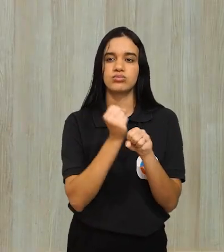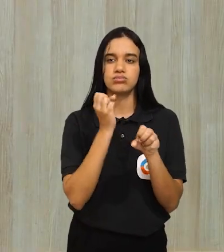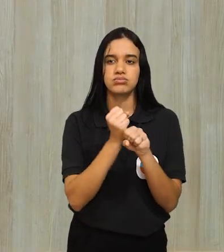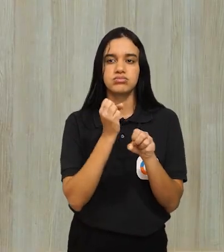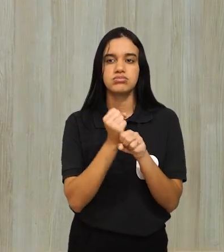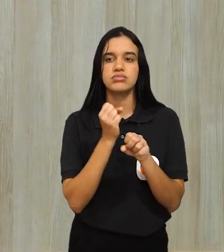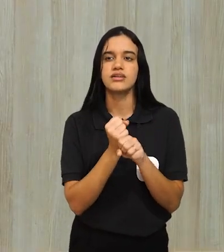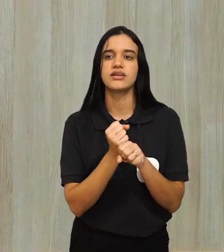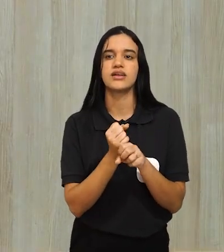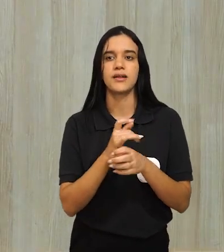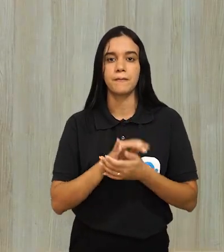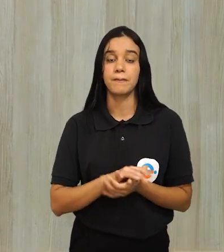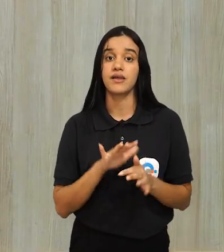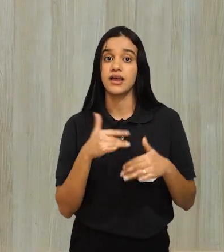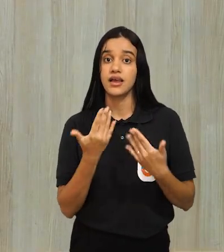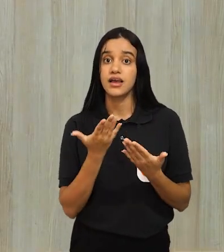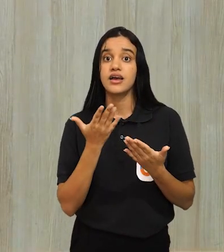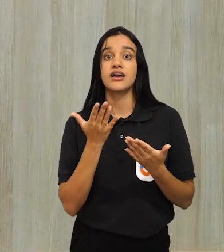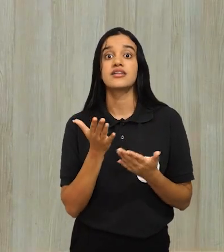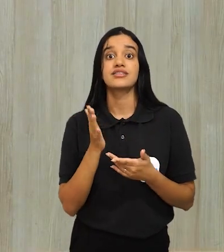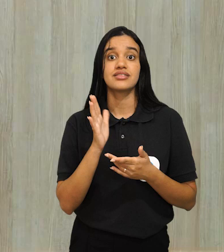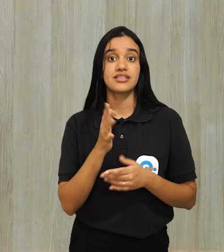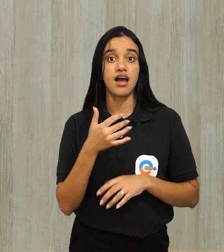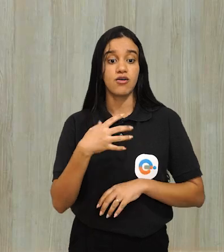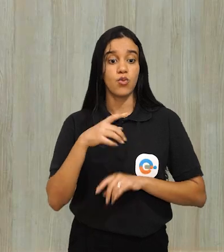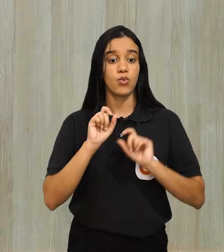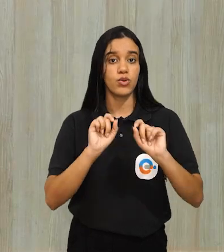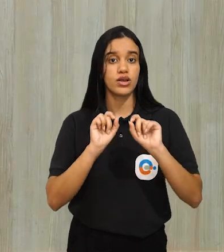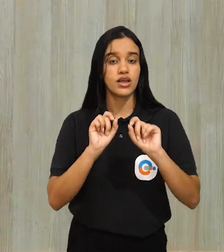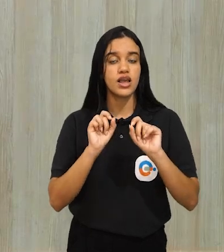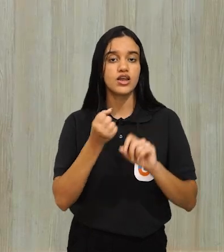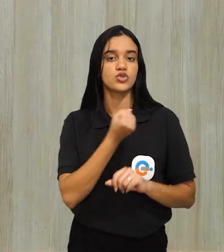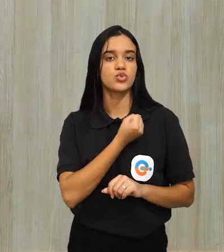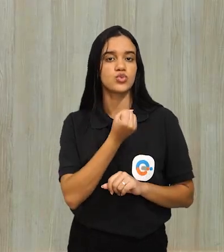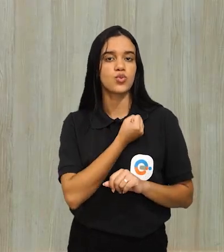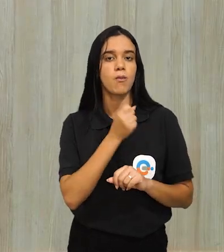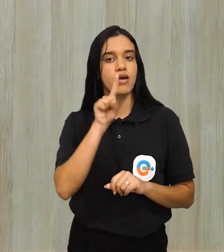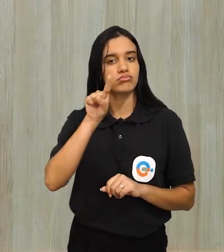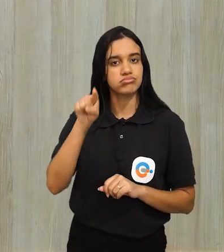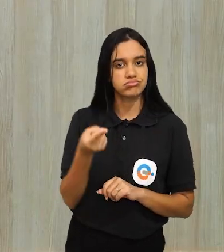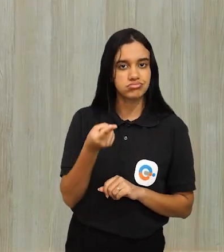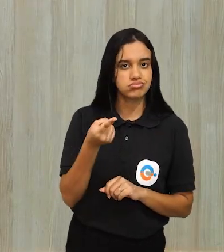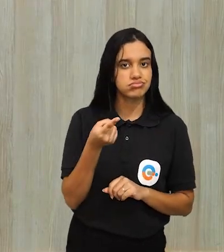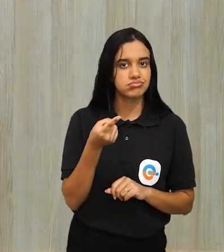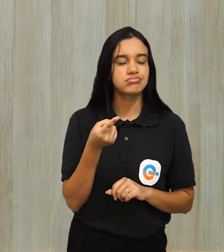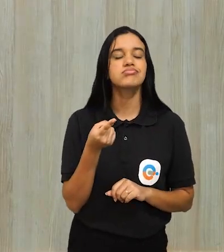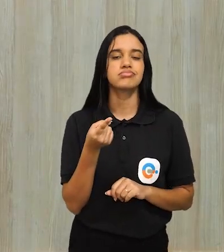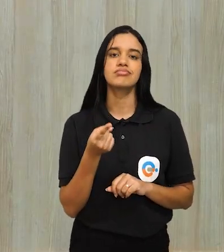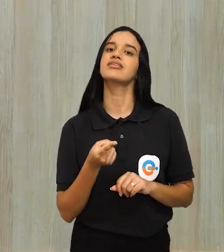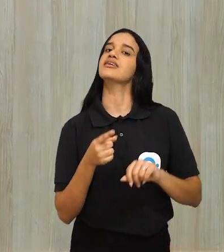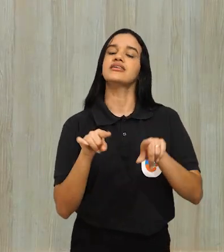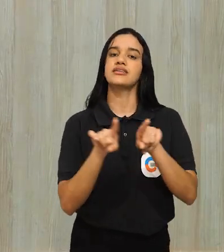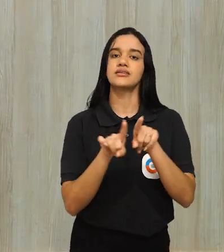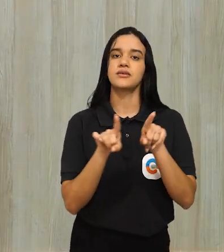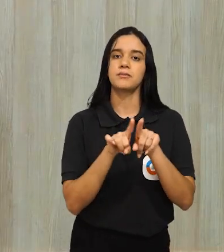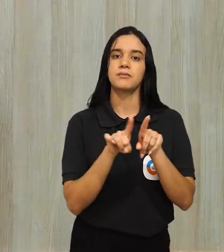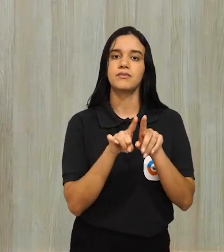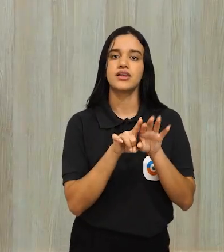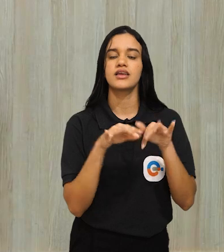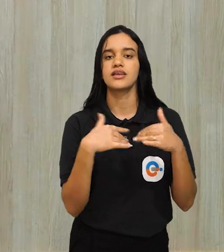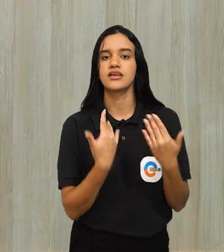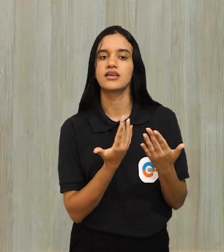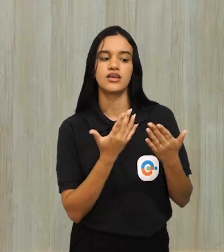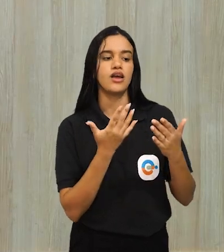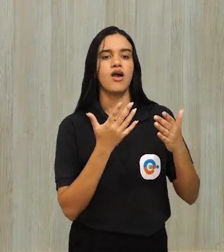racionais no caso aqui na forma decimal ou seja números com vírgula quando eu vou armar conta seja de